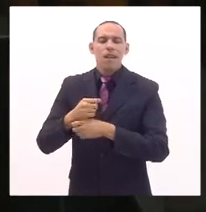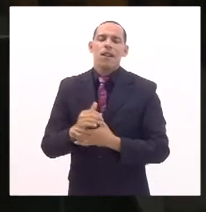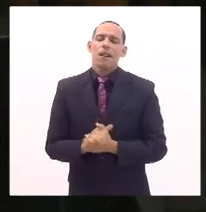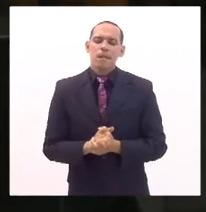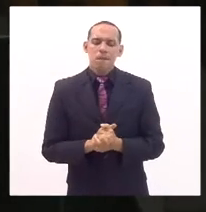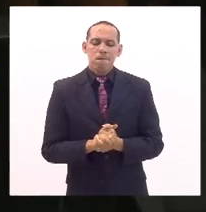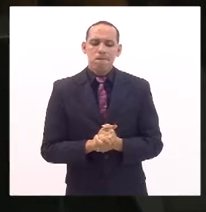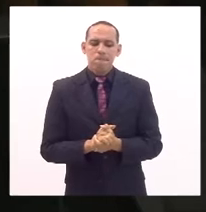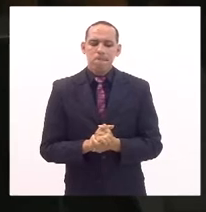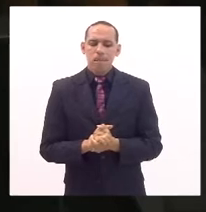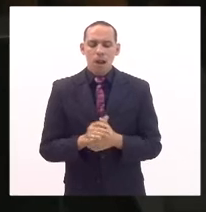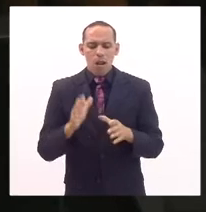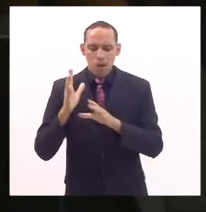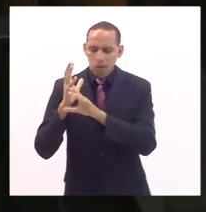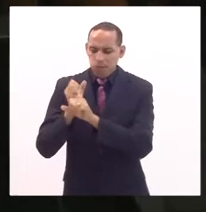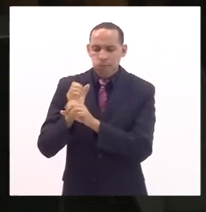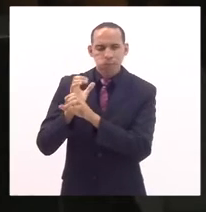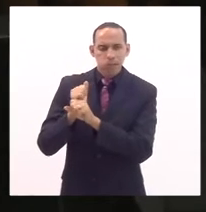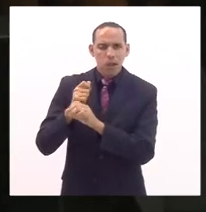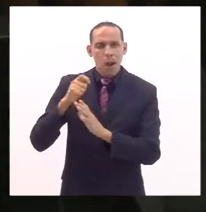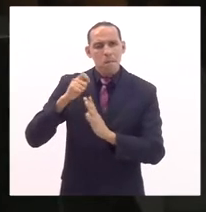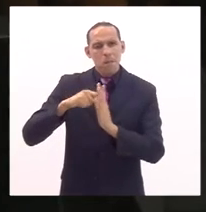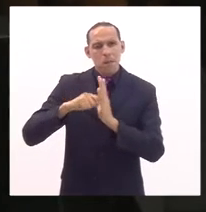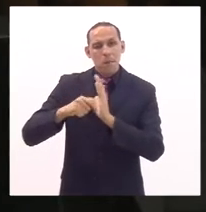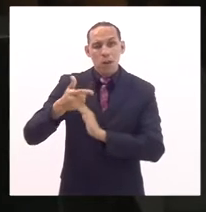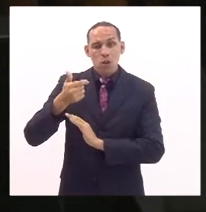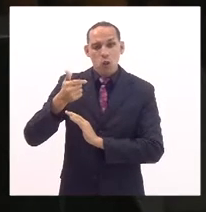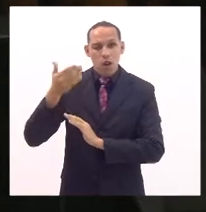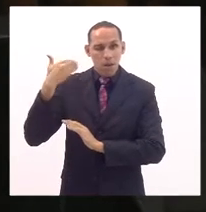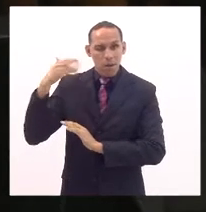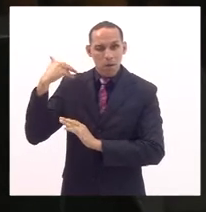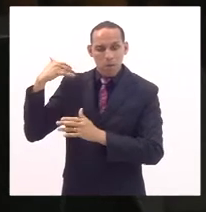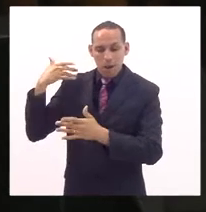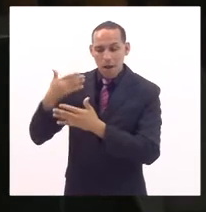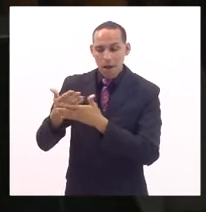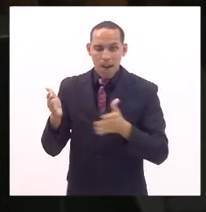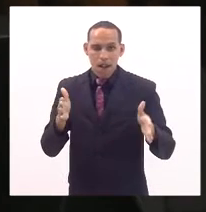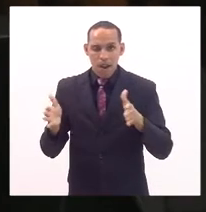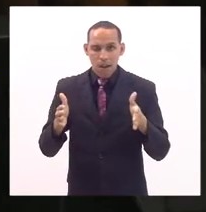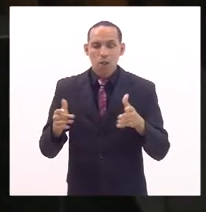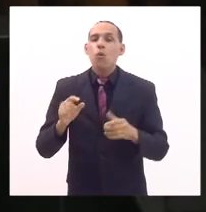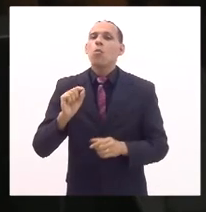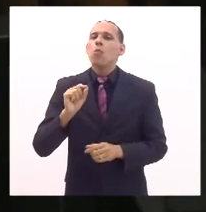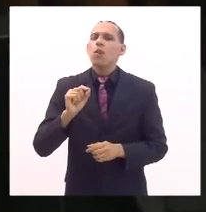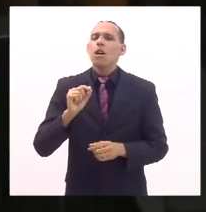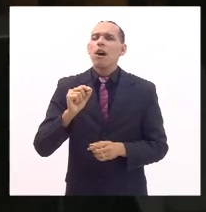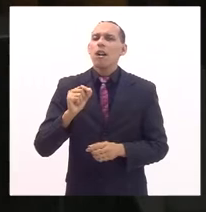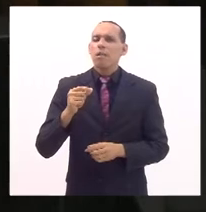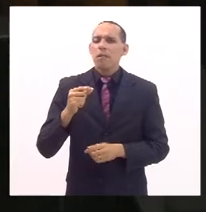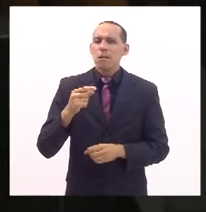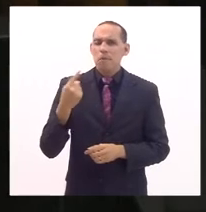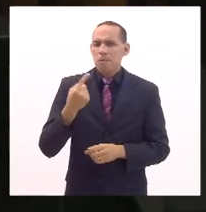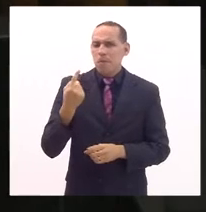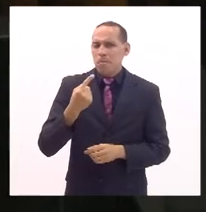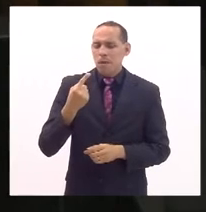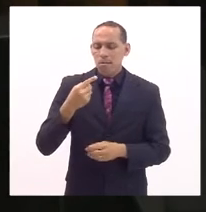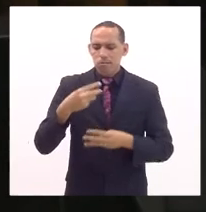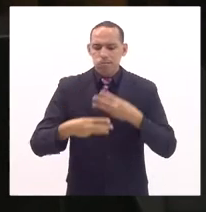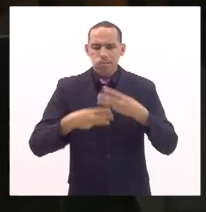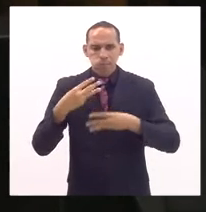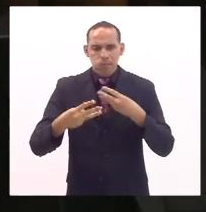medida quando fechou o primeiro trimestre de 22 em 31 de